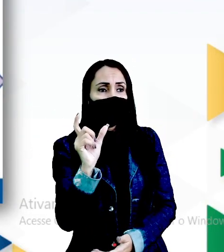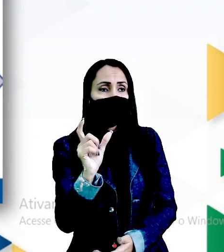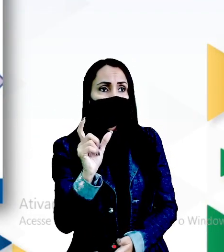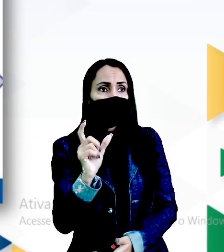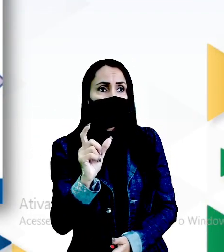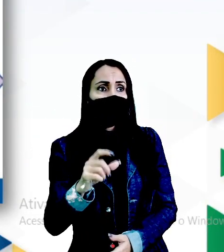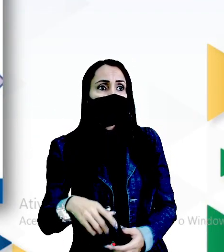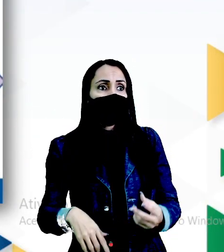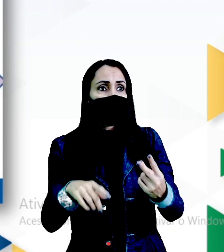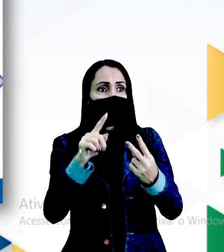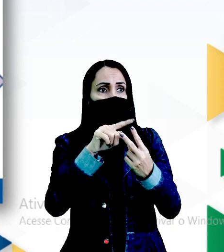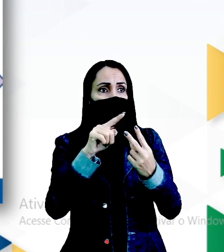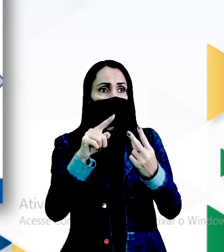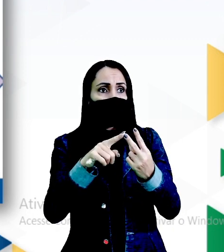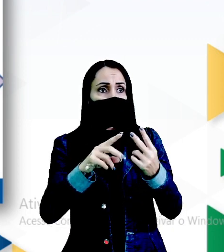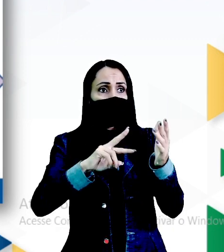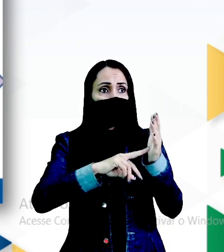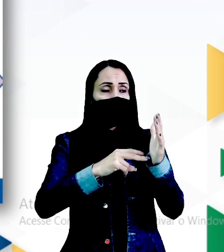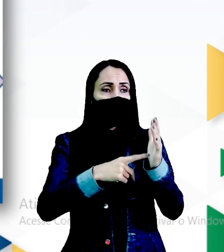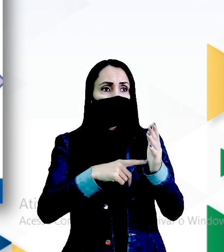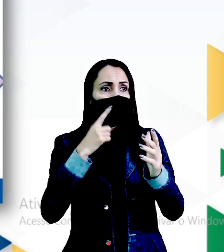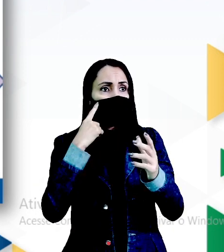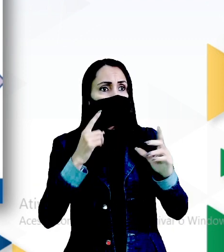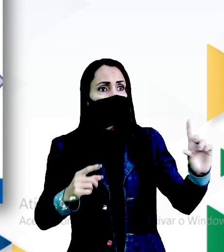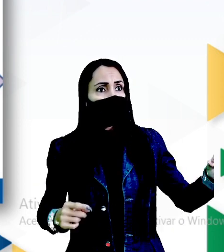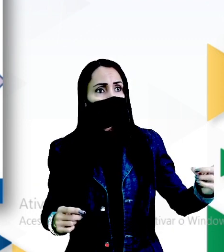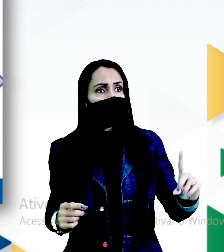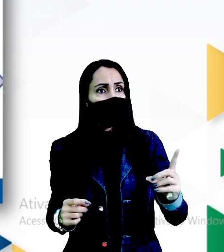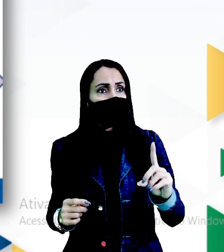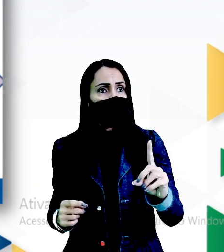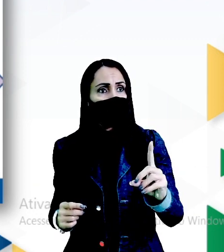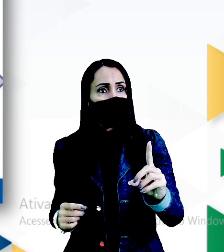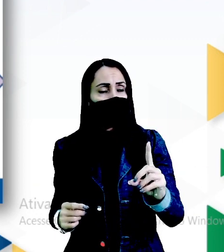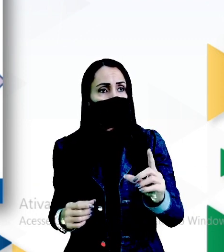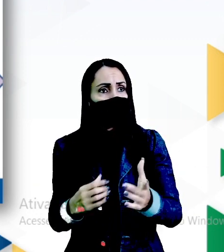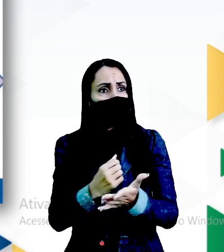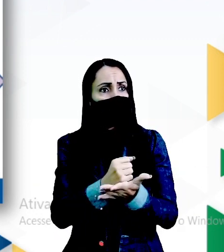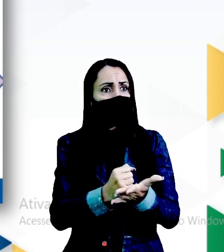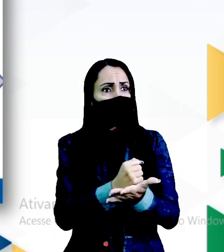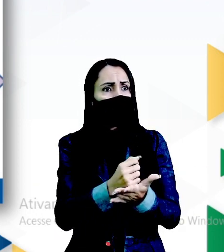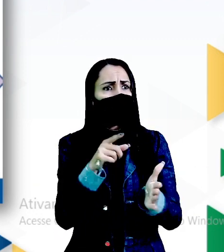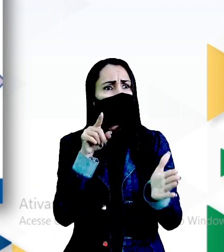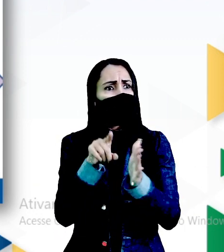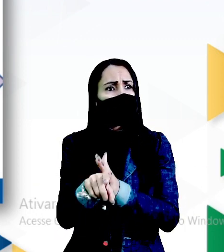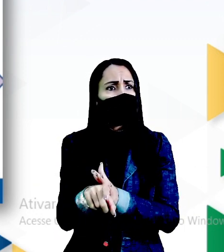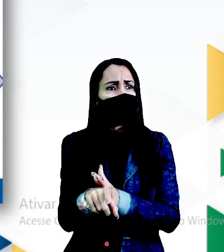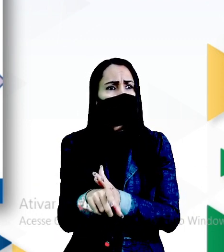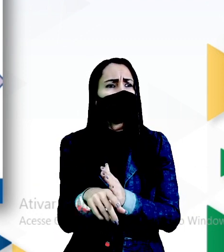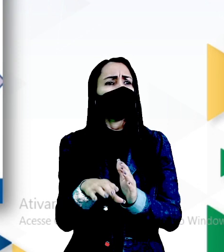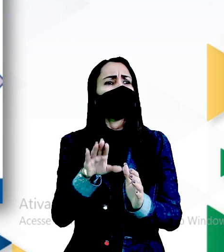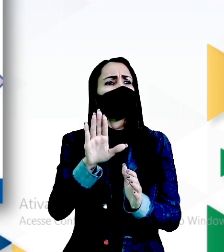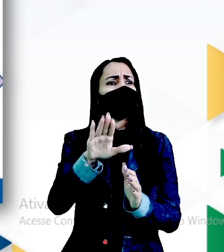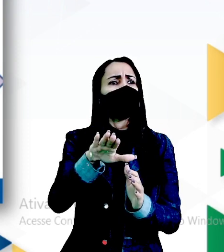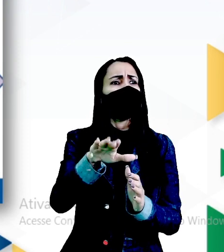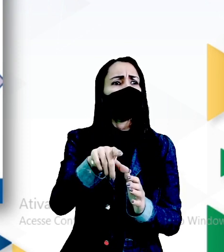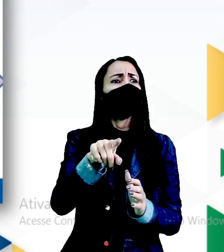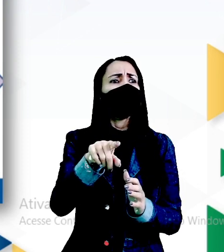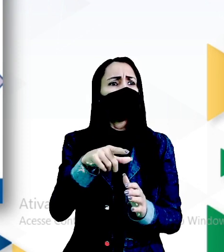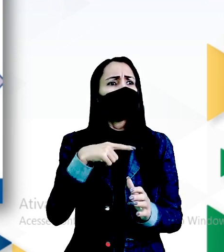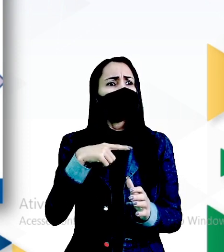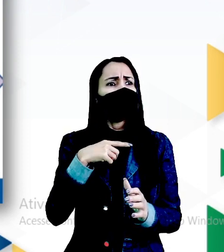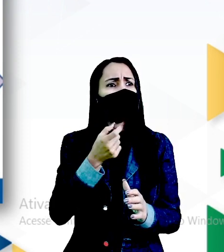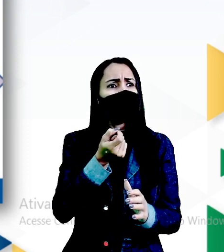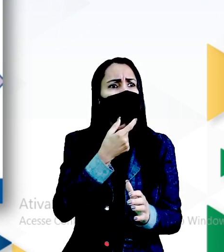sentido. O freguês entra numa farmácia e pergunta ao farmacêutico: Seu Manuel, o senhor tem remédio